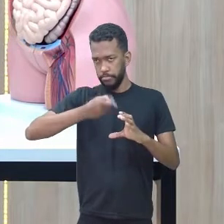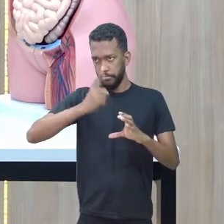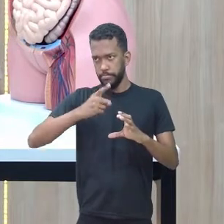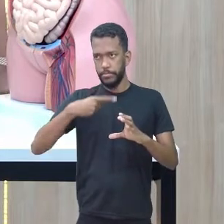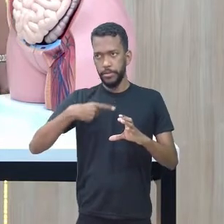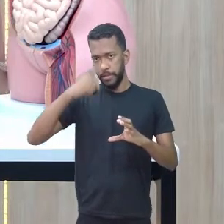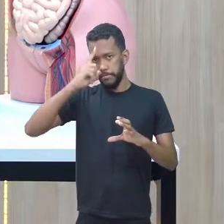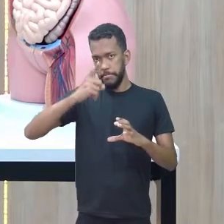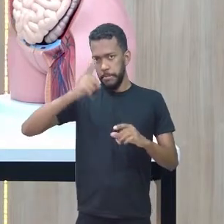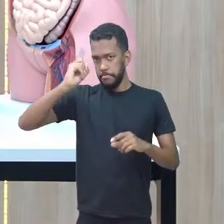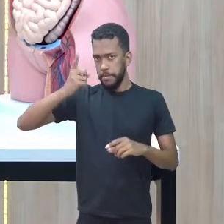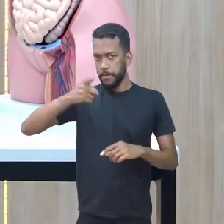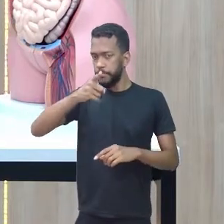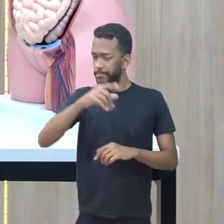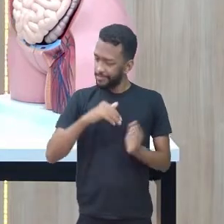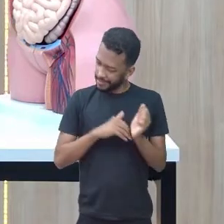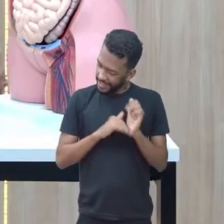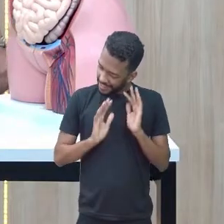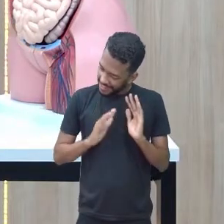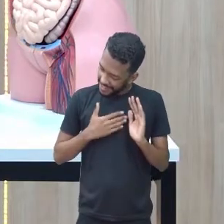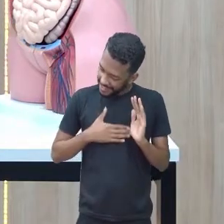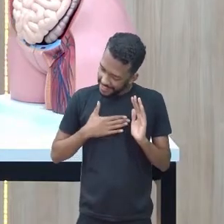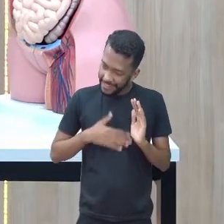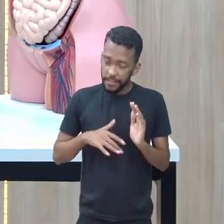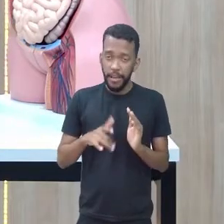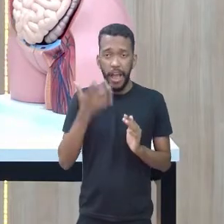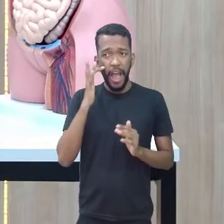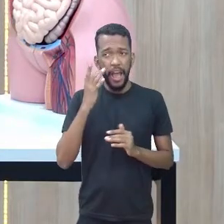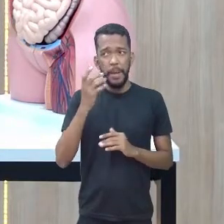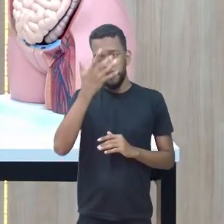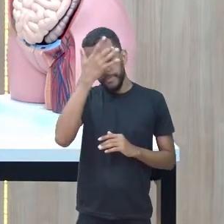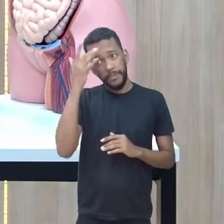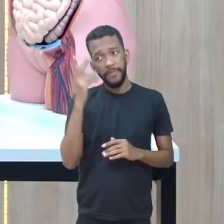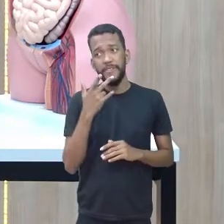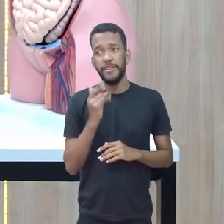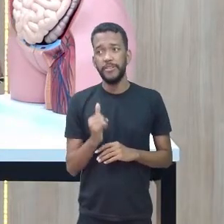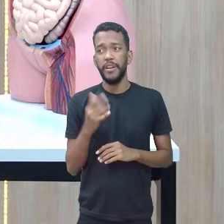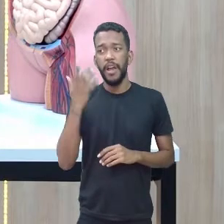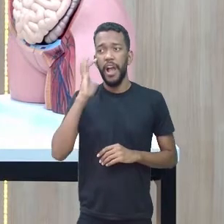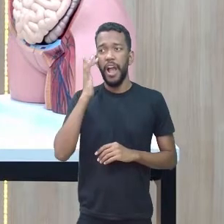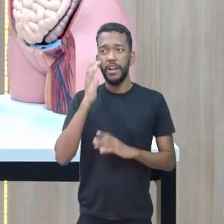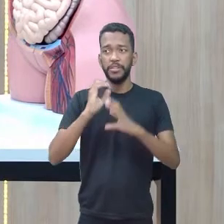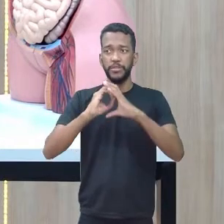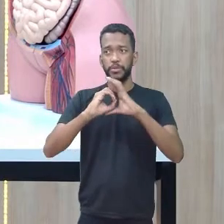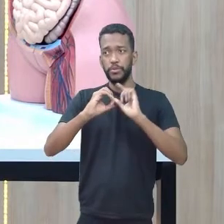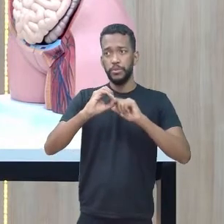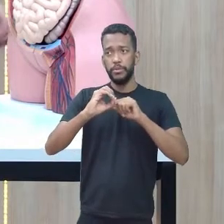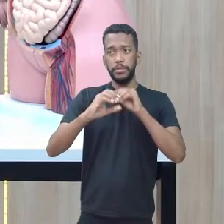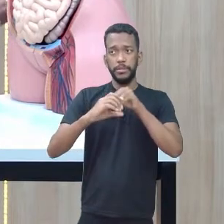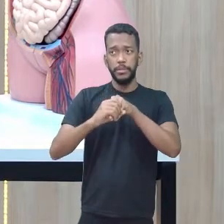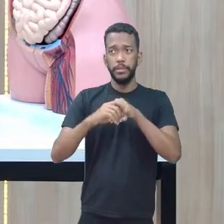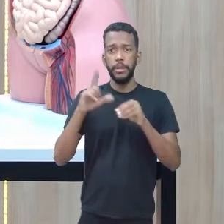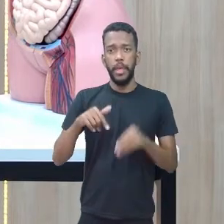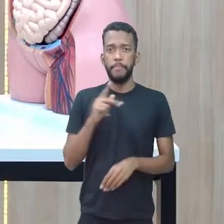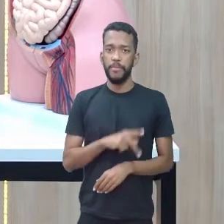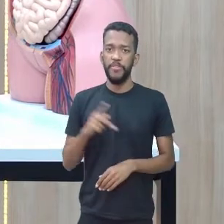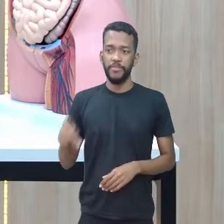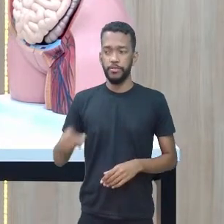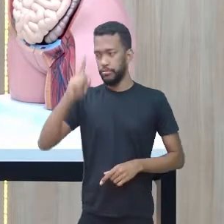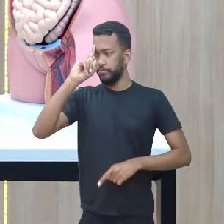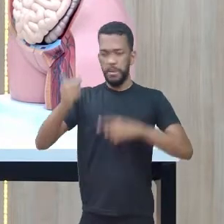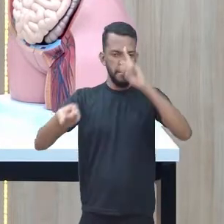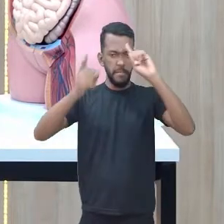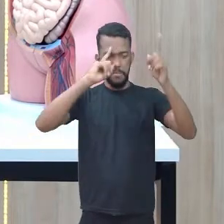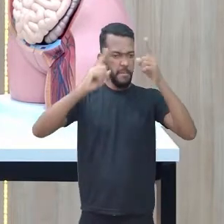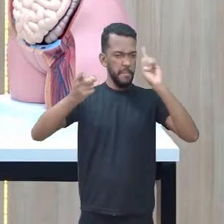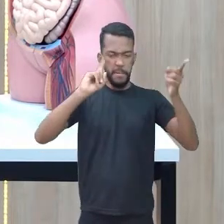Dá ordens. Será que alguém está dizendo? Eu acho que o núcleo lá na sala de aula vai ser o professor, dando